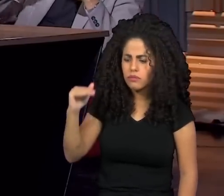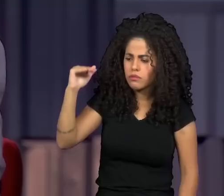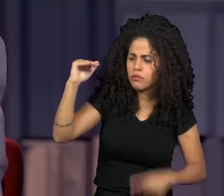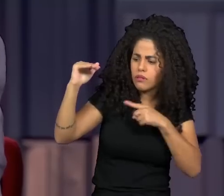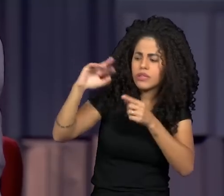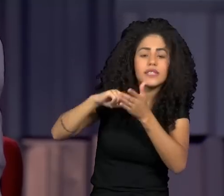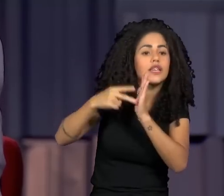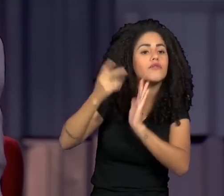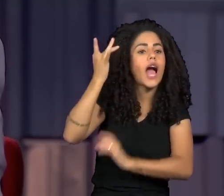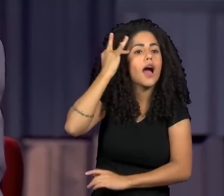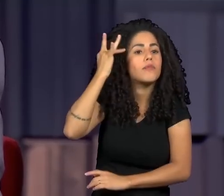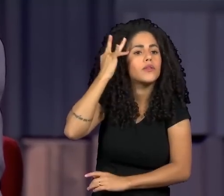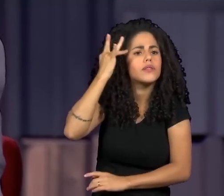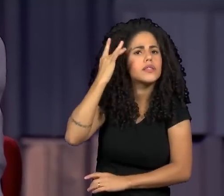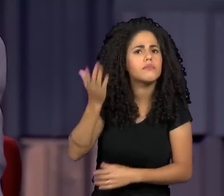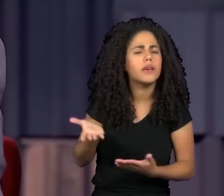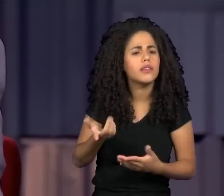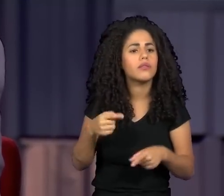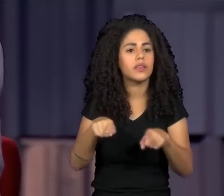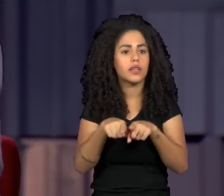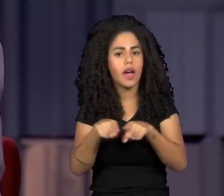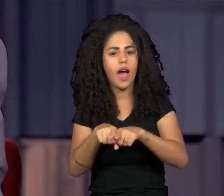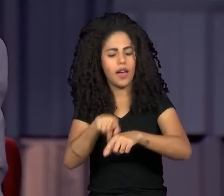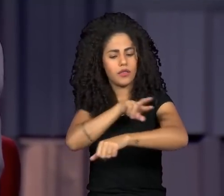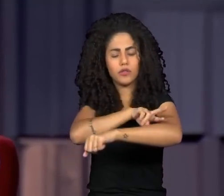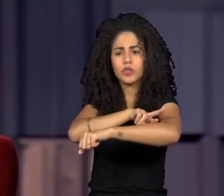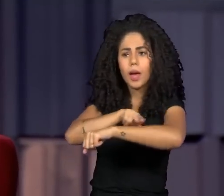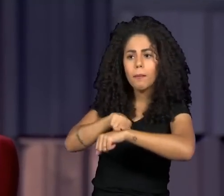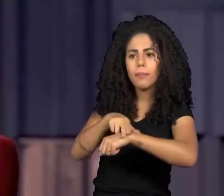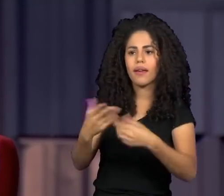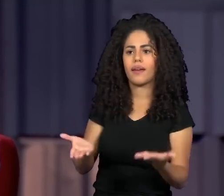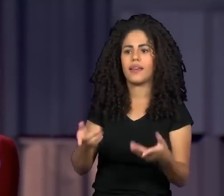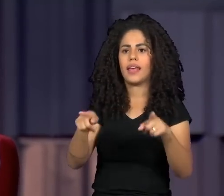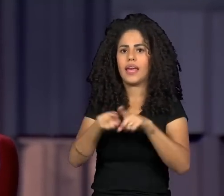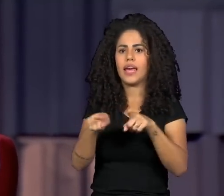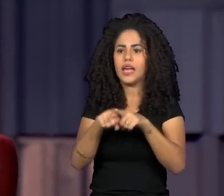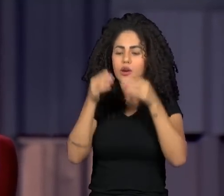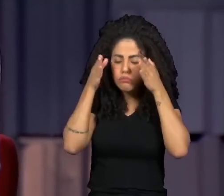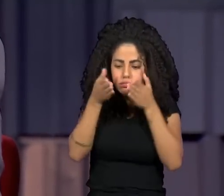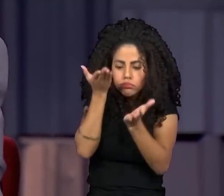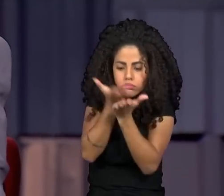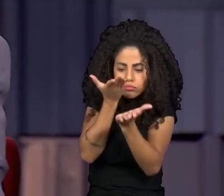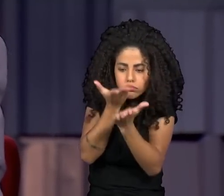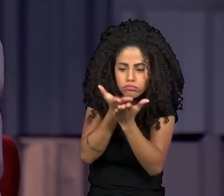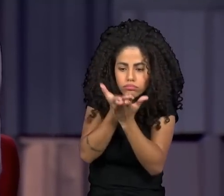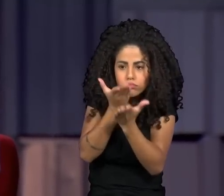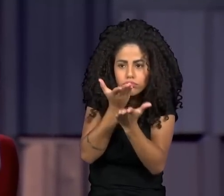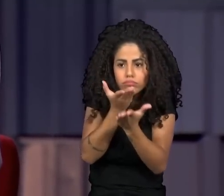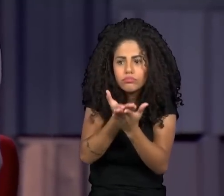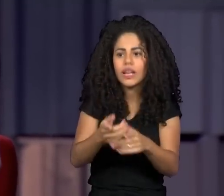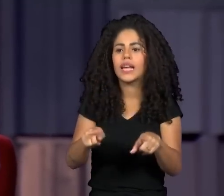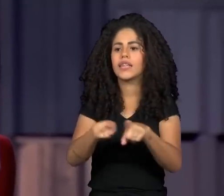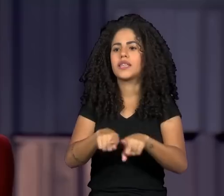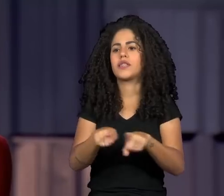sentido. O primeiro com o pé de planta, o segundo quando eu entrei no nicho nerd, que eu sou nerd pra caramba, e aí eu entrei fazendo uns conteúdos